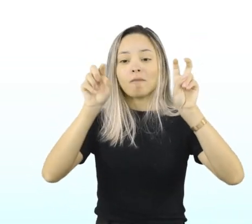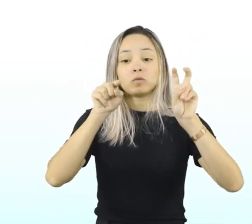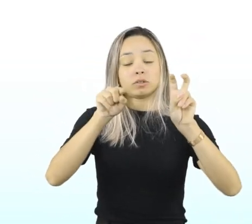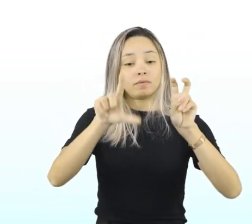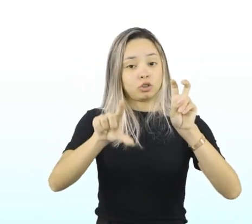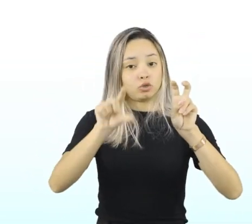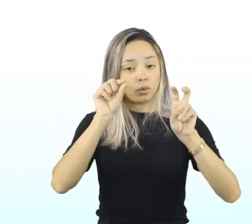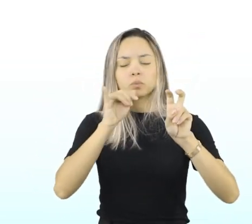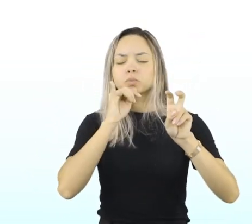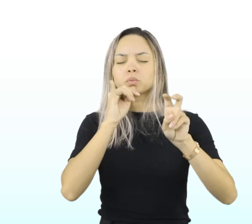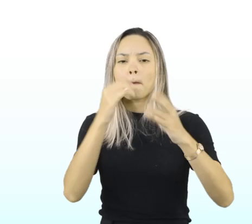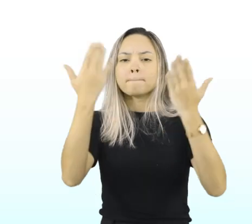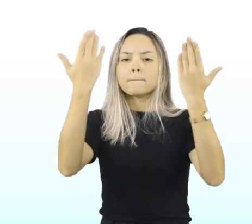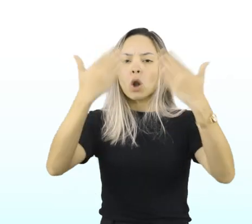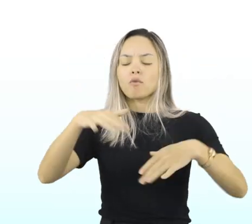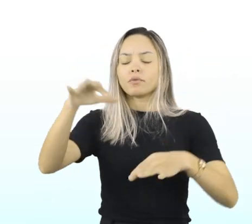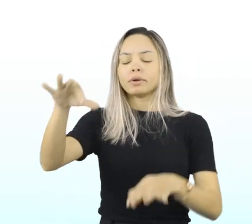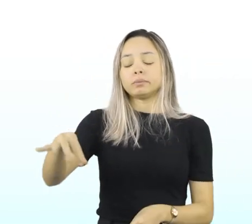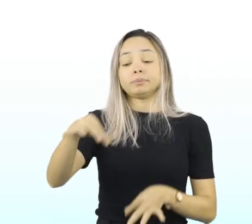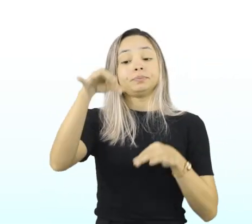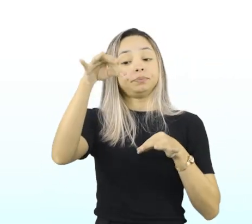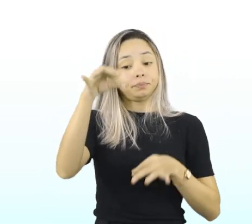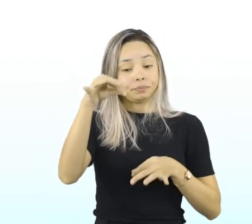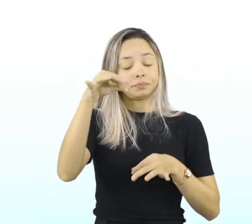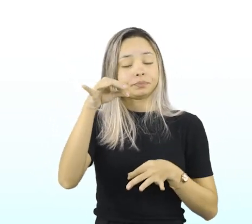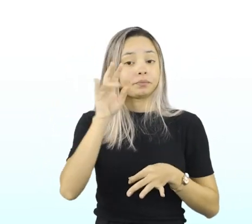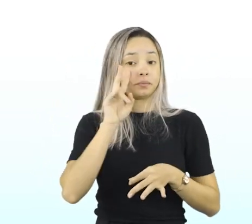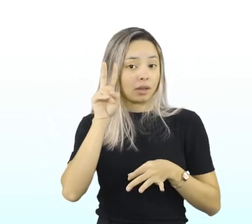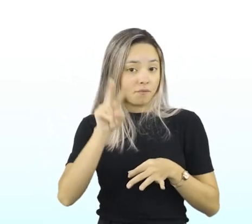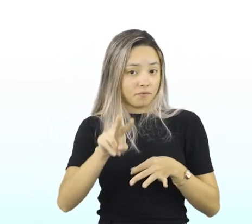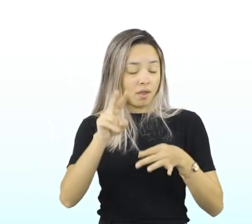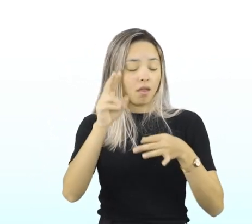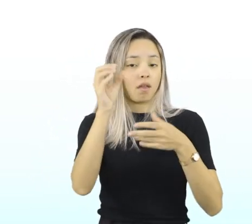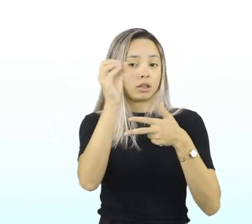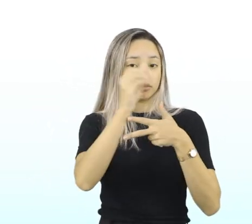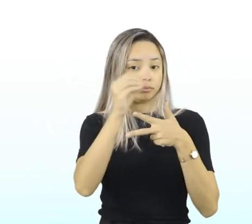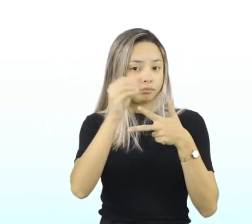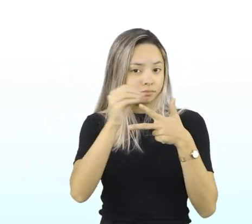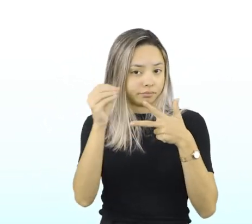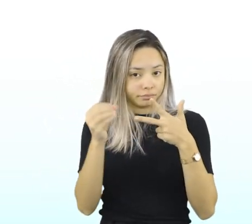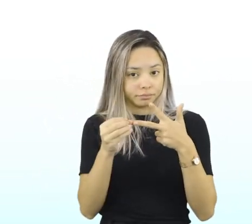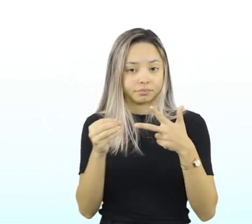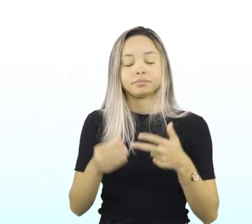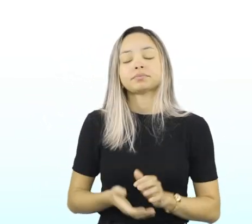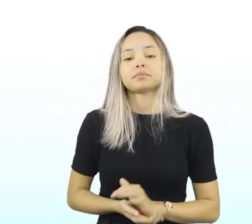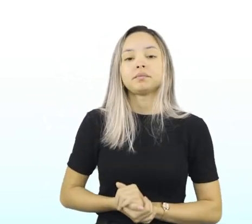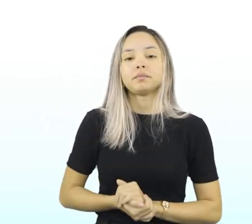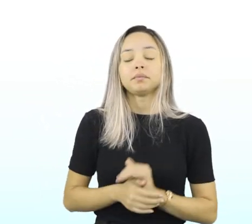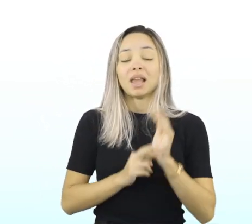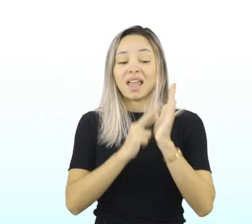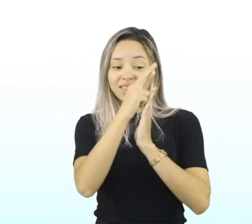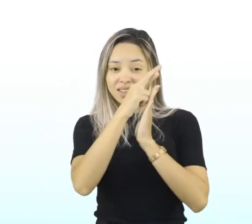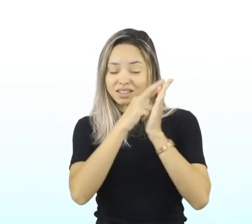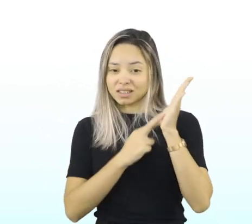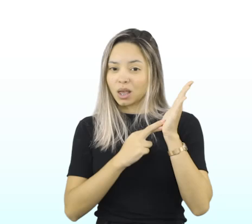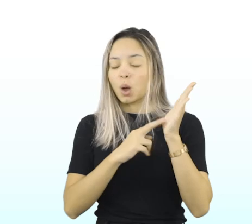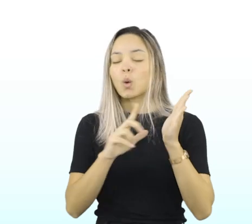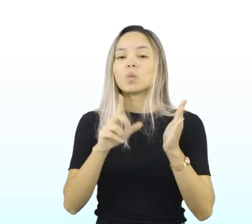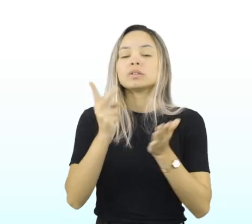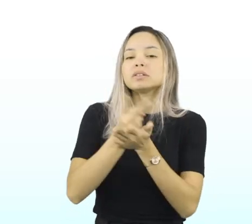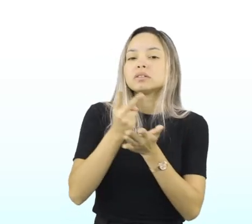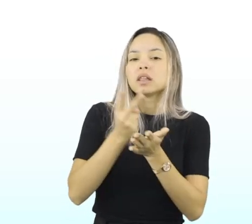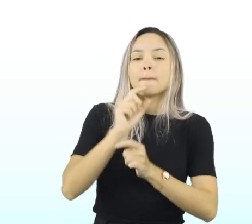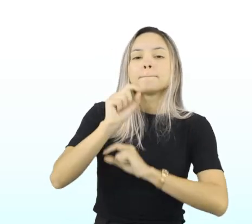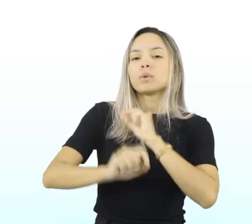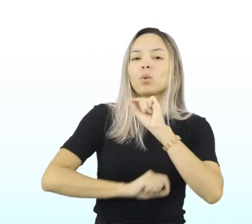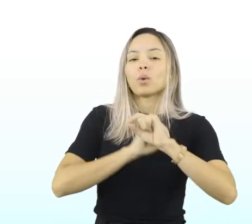temática, você vai pegar a prova, não é? A prova do Exame Nacional do Ensino Médio. Essa prova de